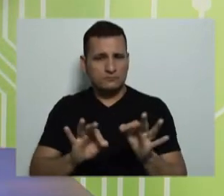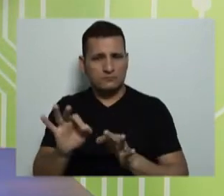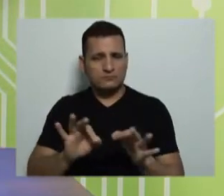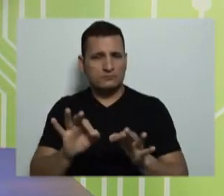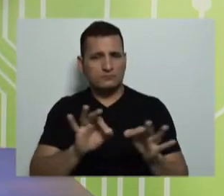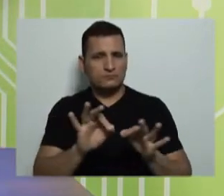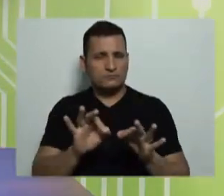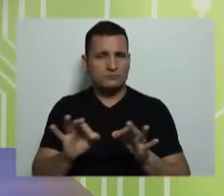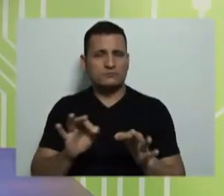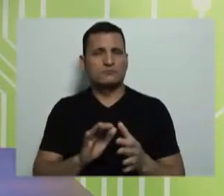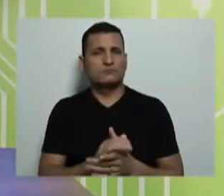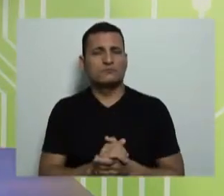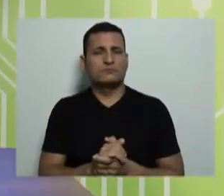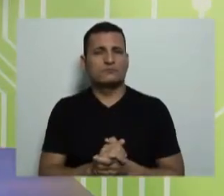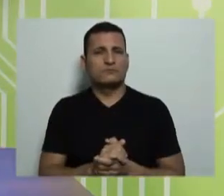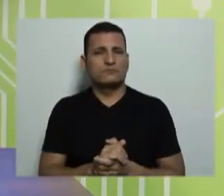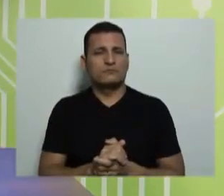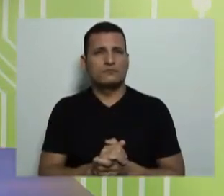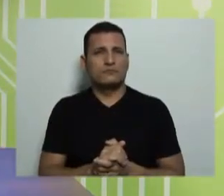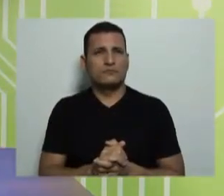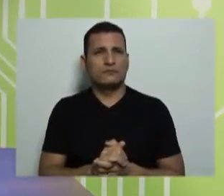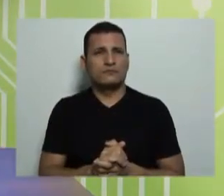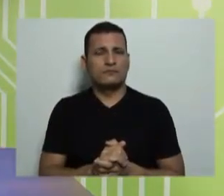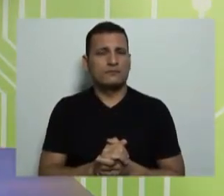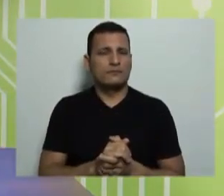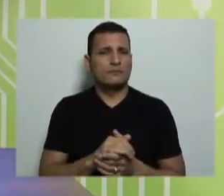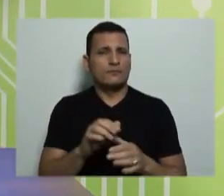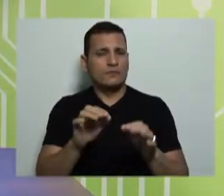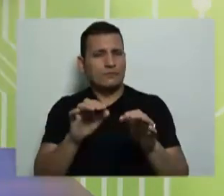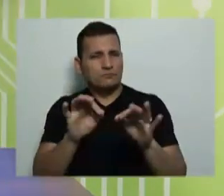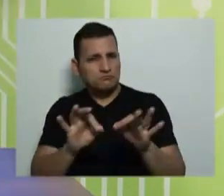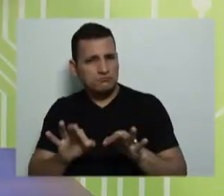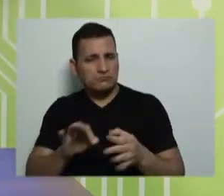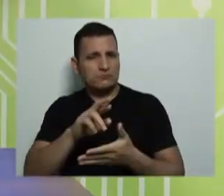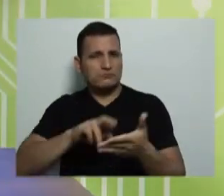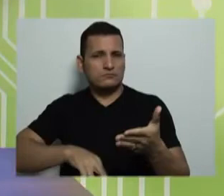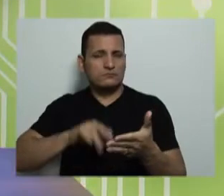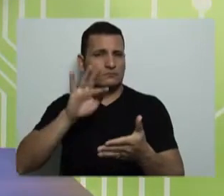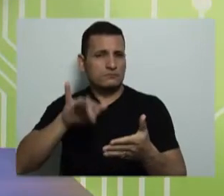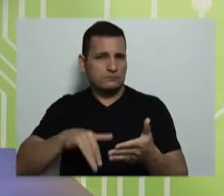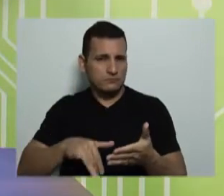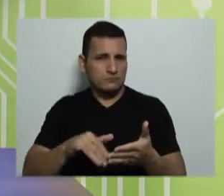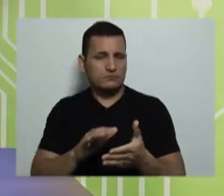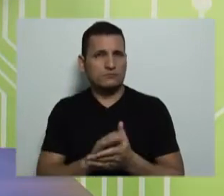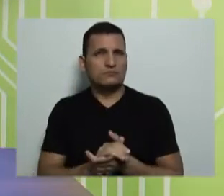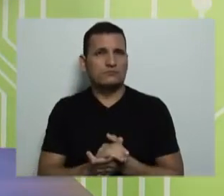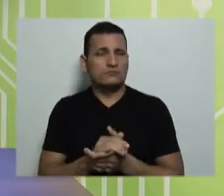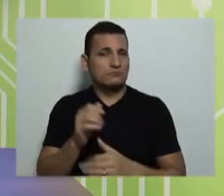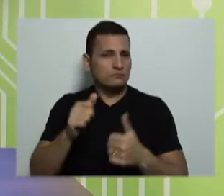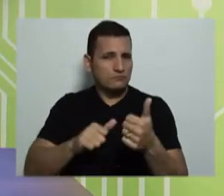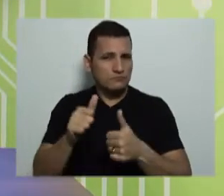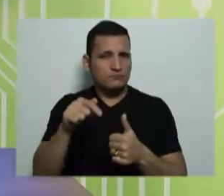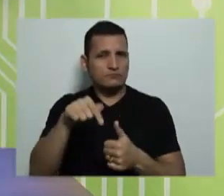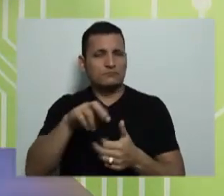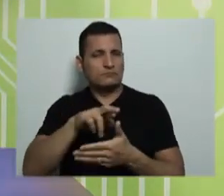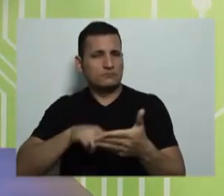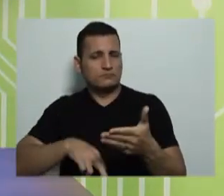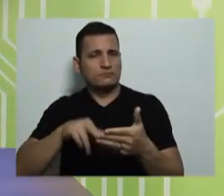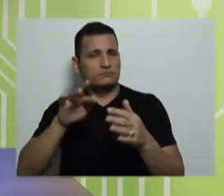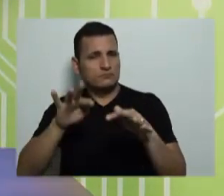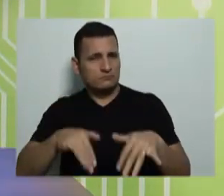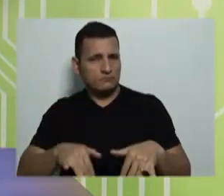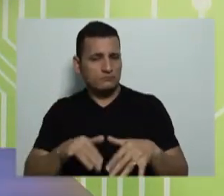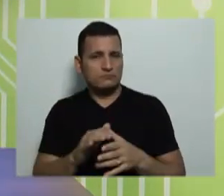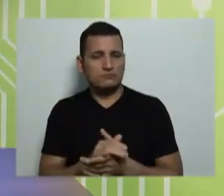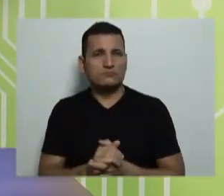atividades, posteriormente a elaboração na produção do relatório final e a avaliação desse relatório final.